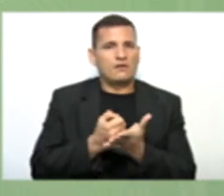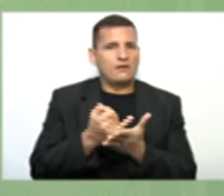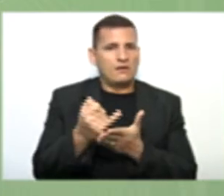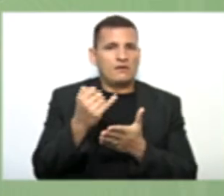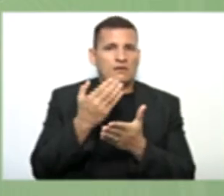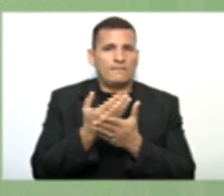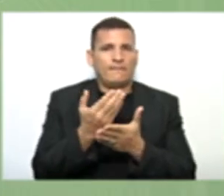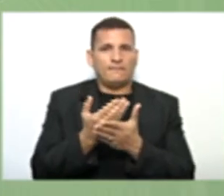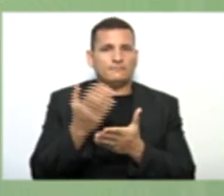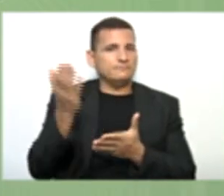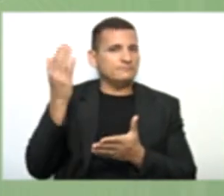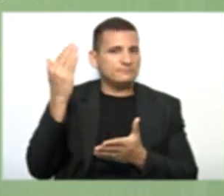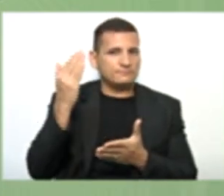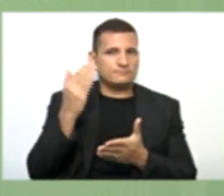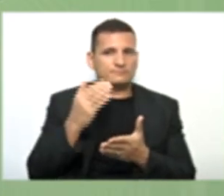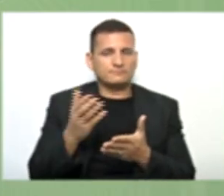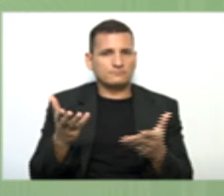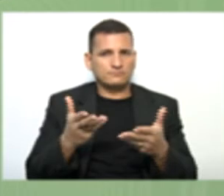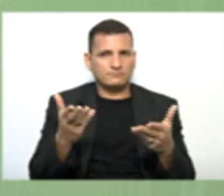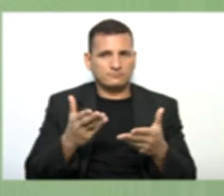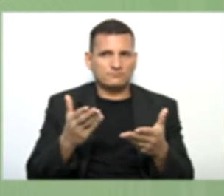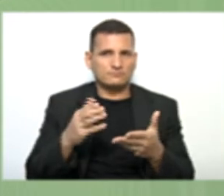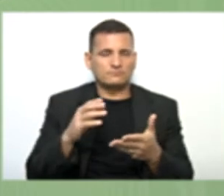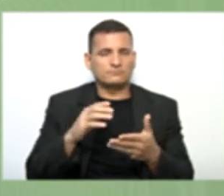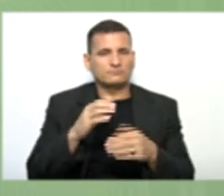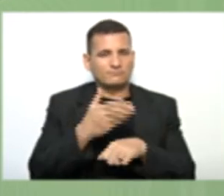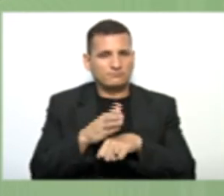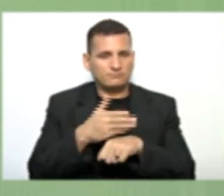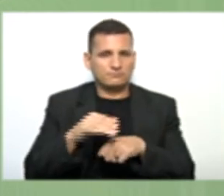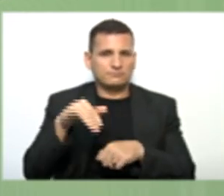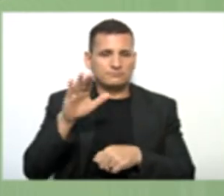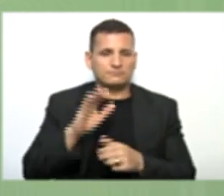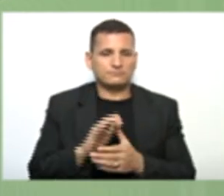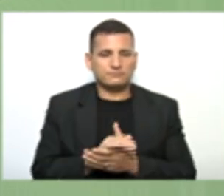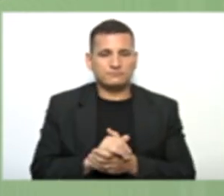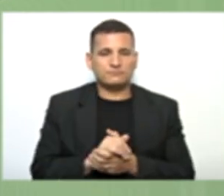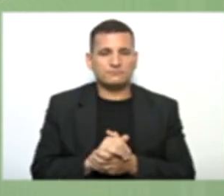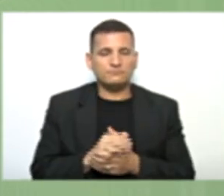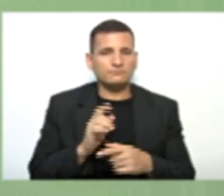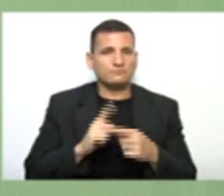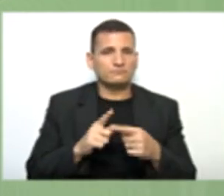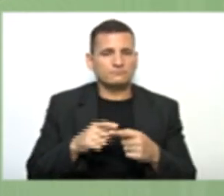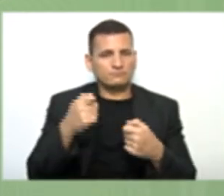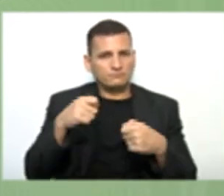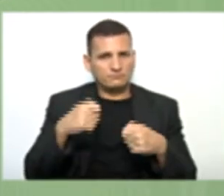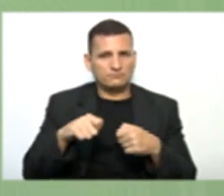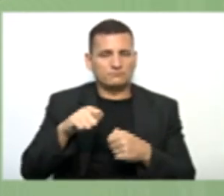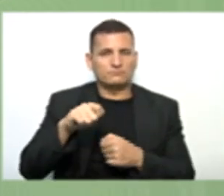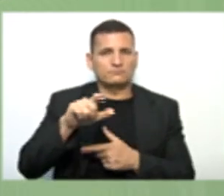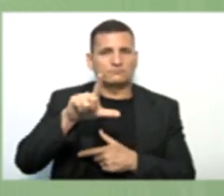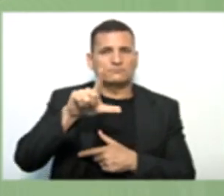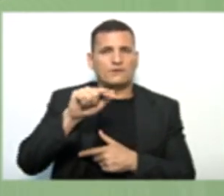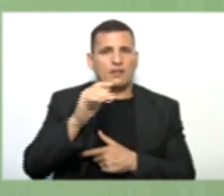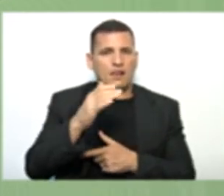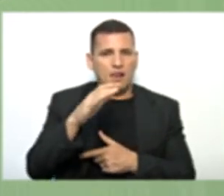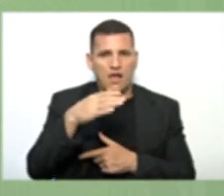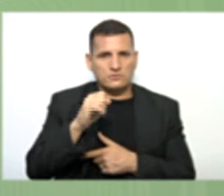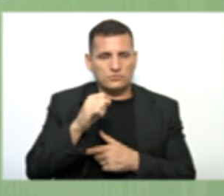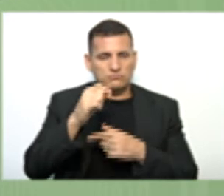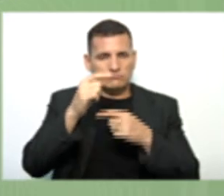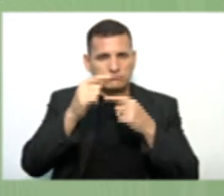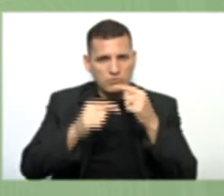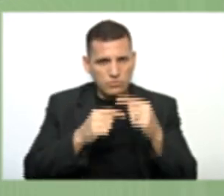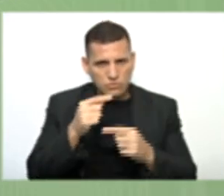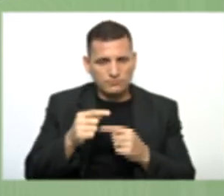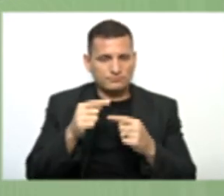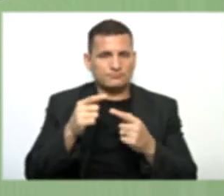passada. E hoje a gente vai aprender a trabalhar um pouco mais com elas, tá bom? Até porque a gente precisa do laço, literalmente poder trabalhar com a lista de